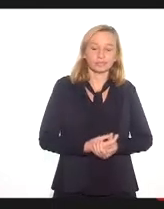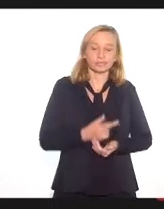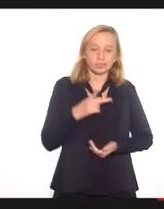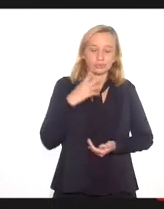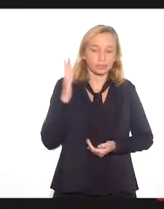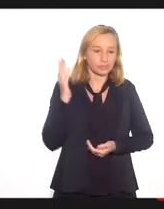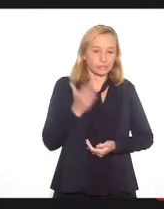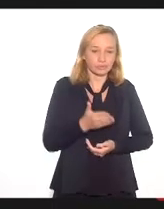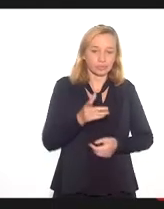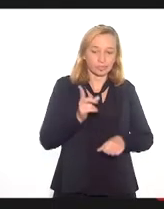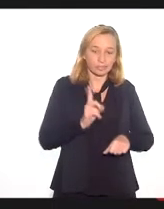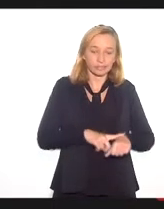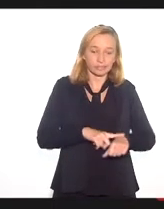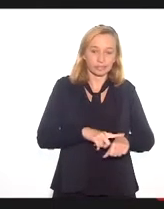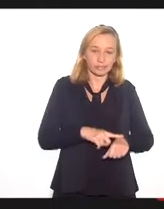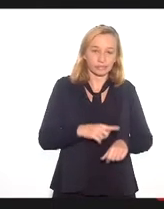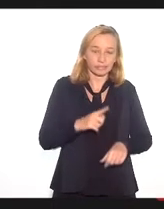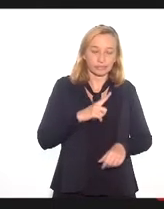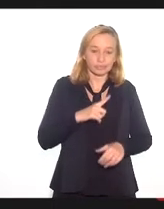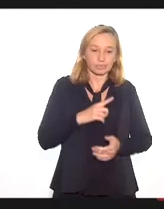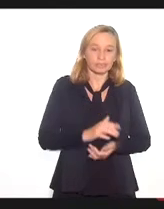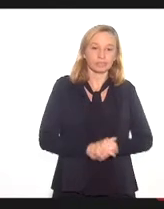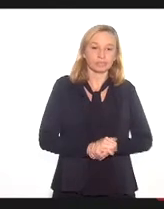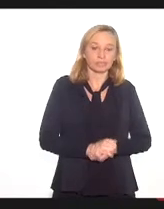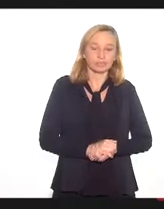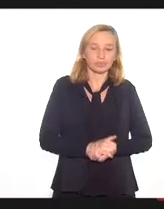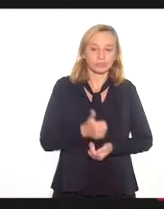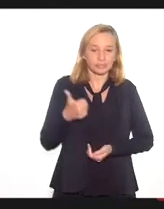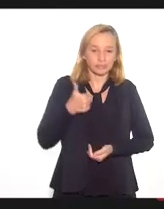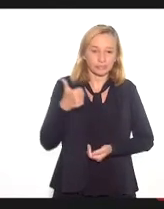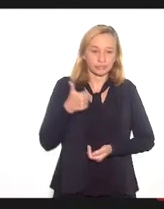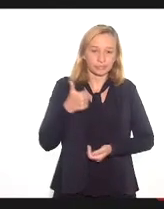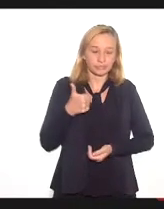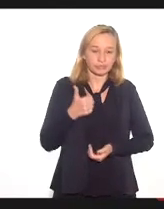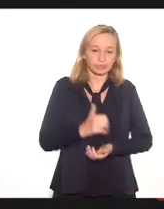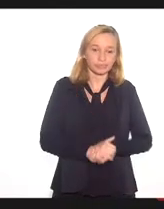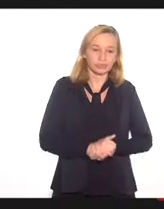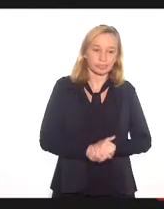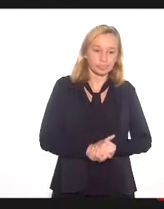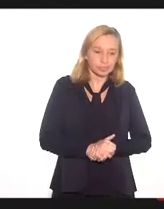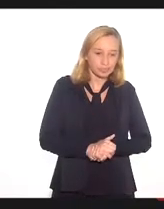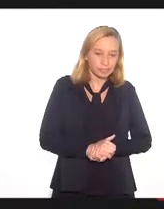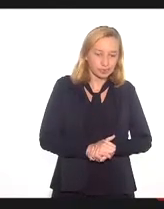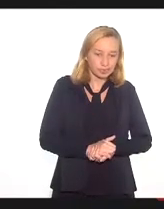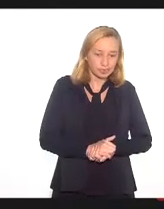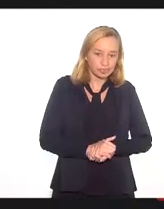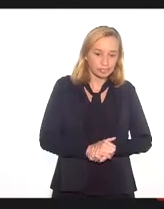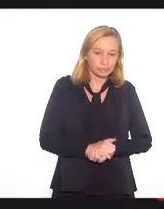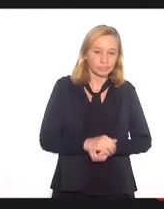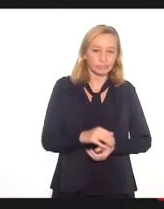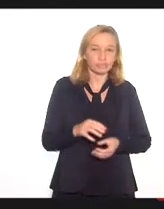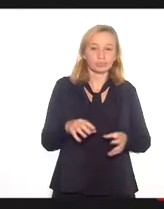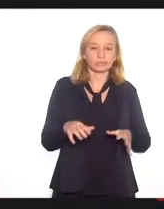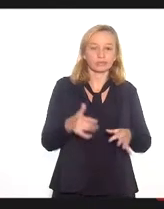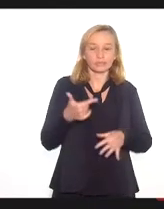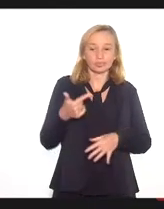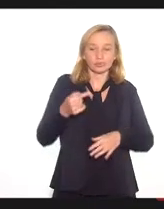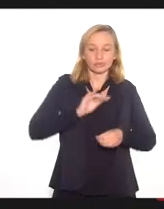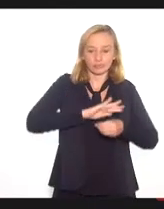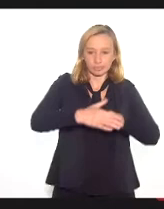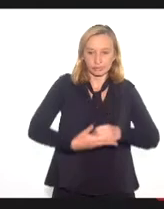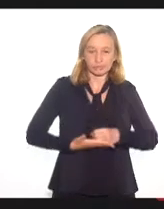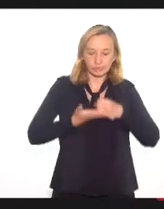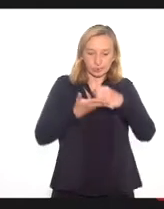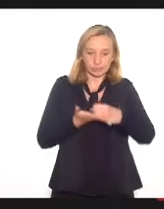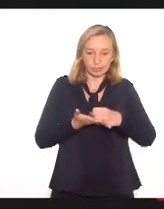aqui para a gente ganhar tempo, né? Primeiro é isso, né? Eu acho que a gente tem aí os 17 Objetivos de Desenvolvimento Sustentável, onde a erradicação